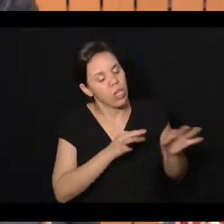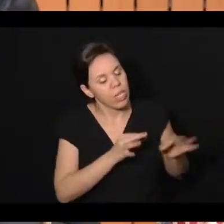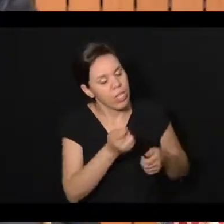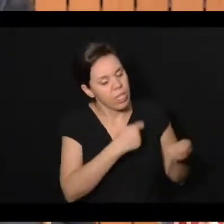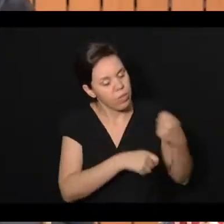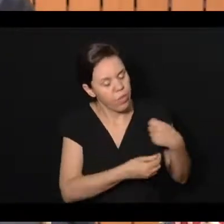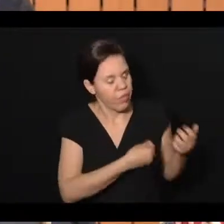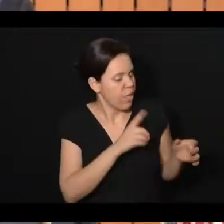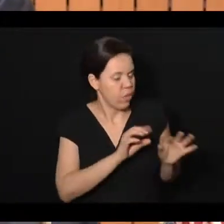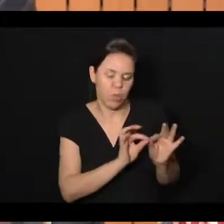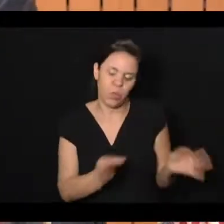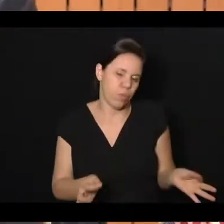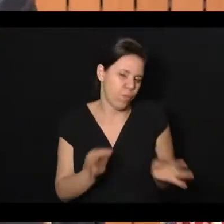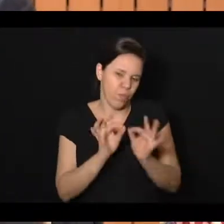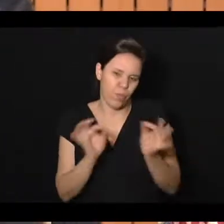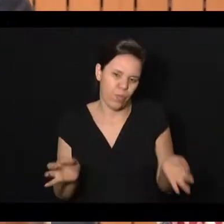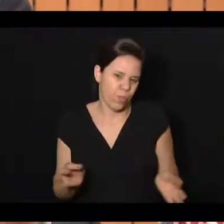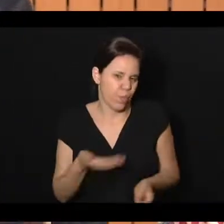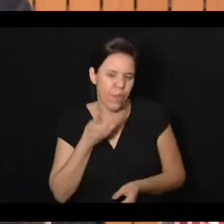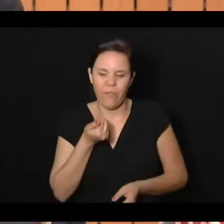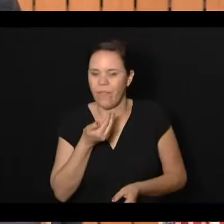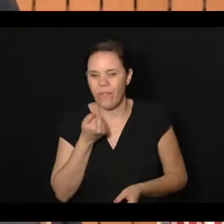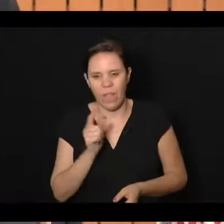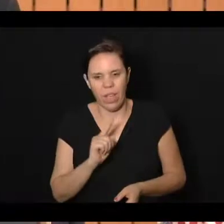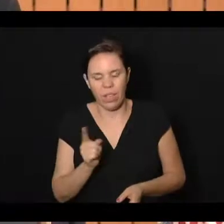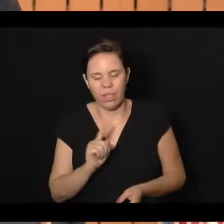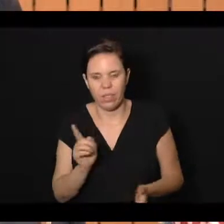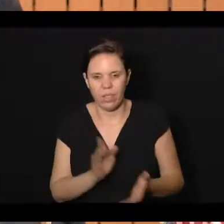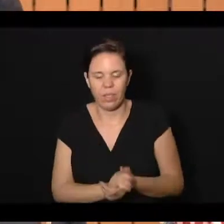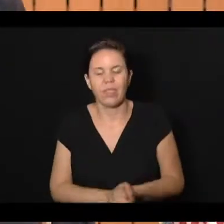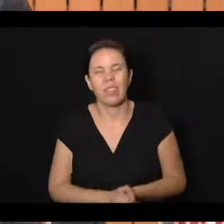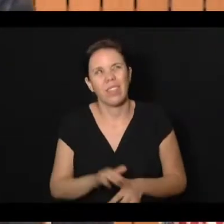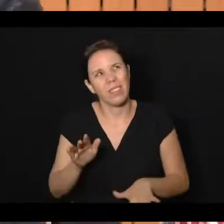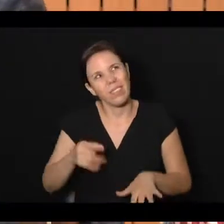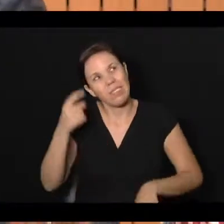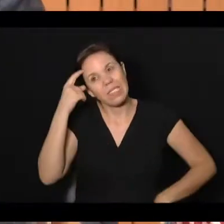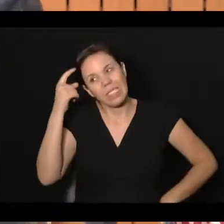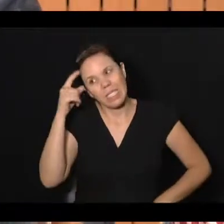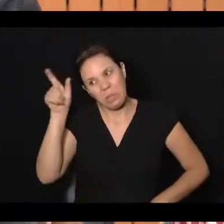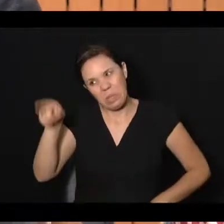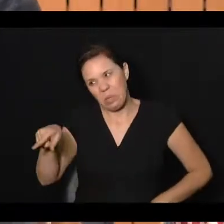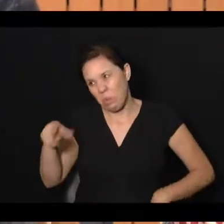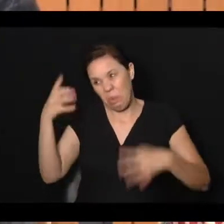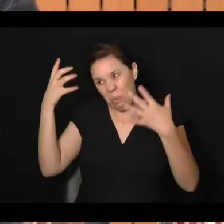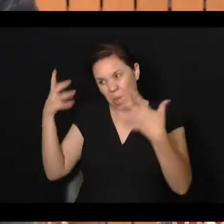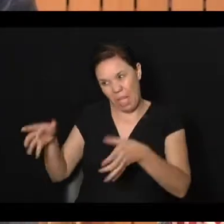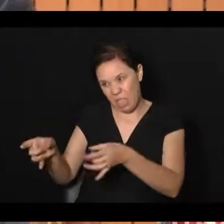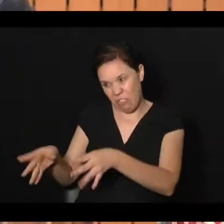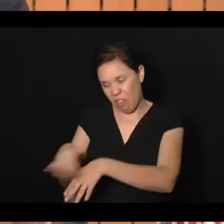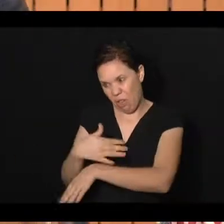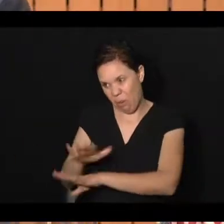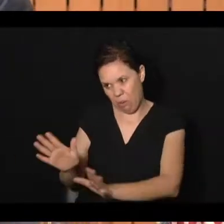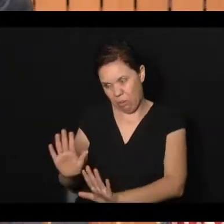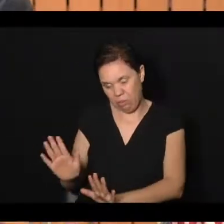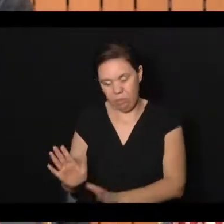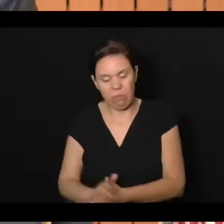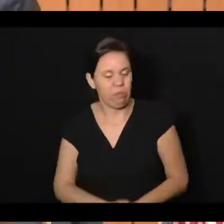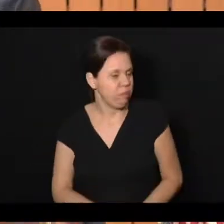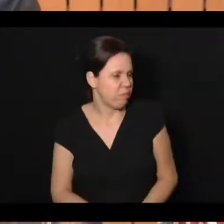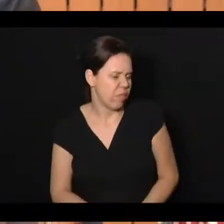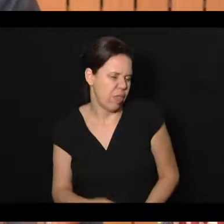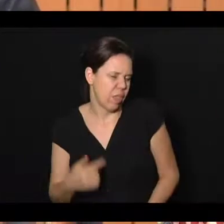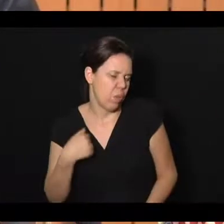tão simples assim e quando a gente acaba tendo essa ideia que ela não sai porque ela não quer né a gente não leva em consideração a